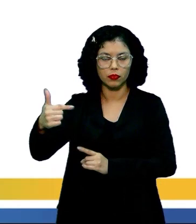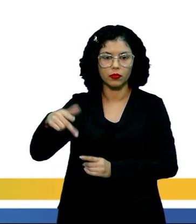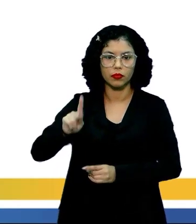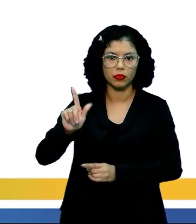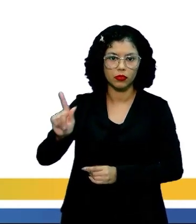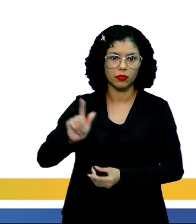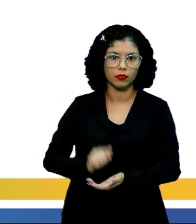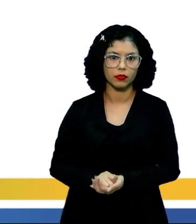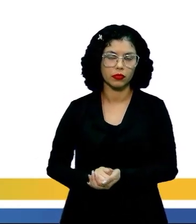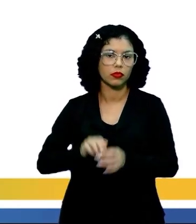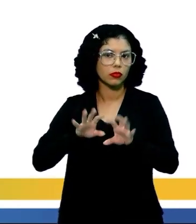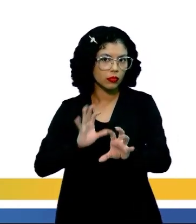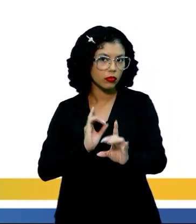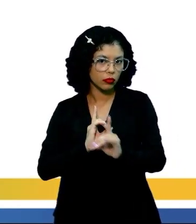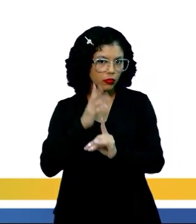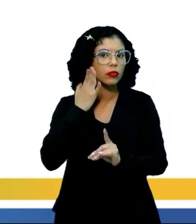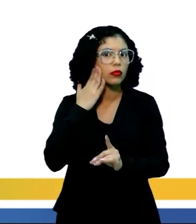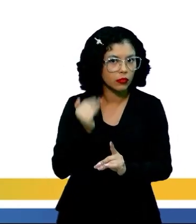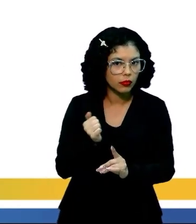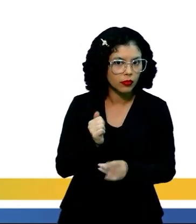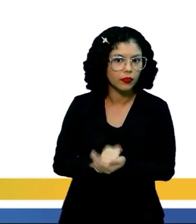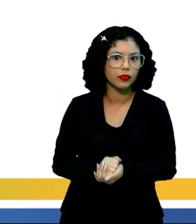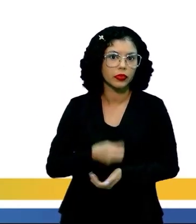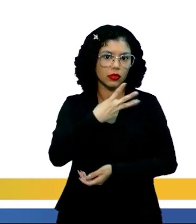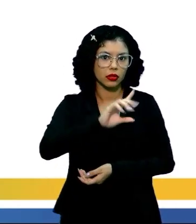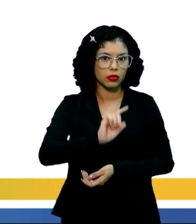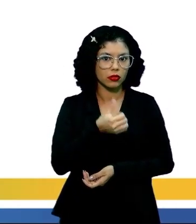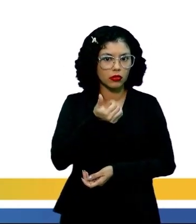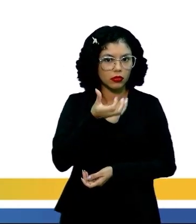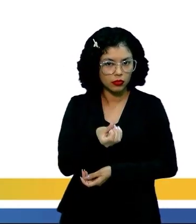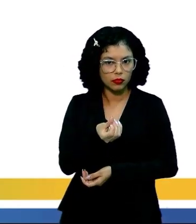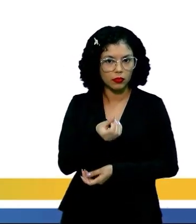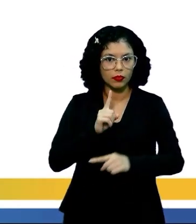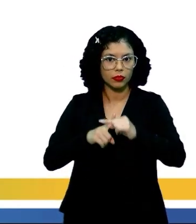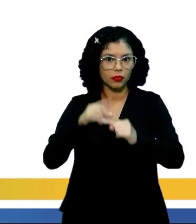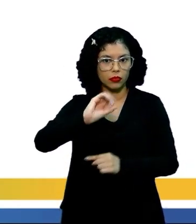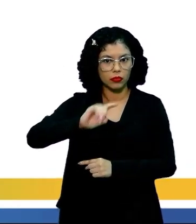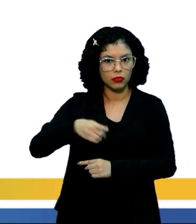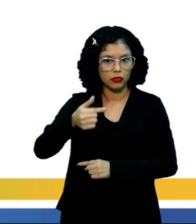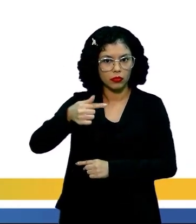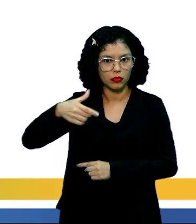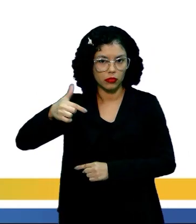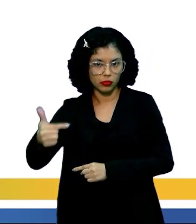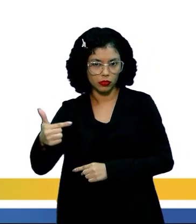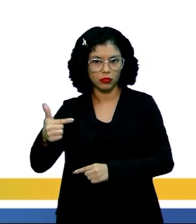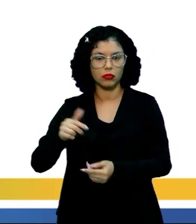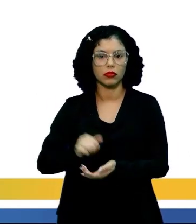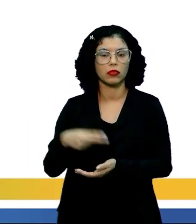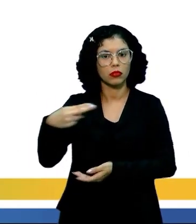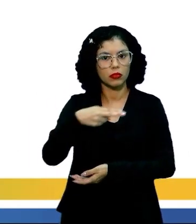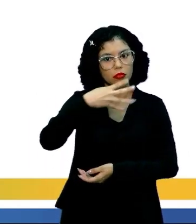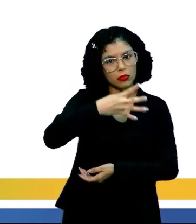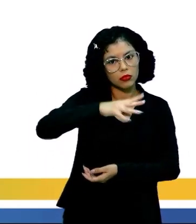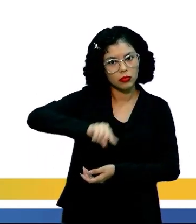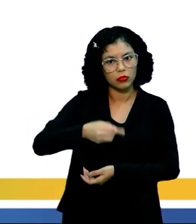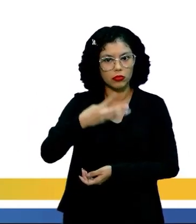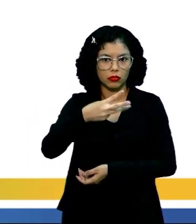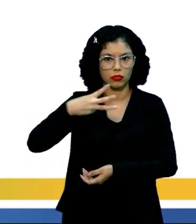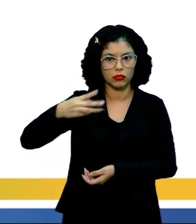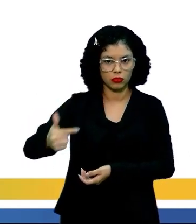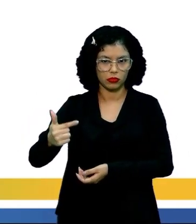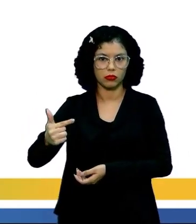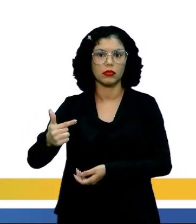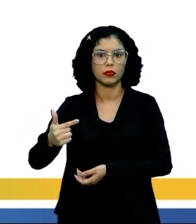quilos, tá? Então, eu tinha 3,6 quilos mais 0,72, vamos